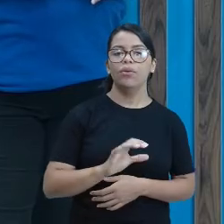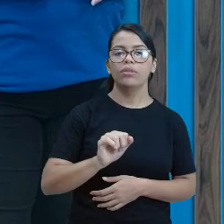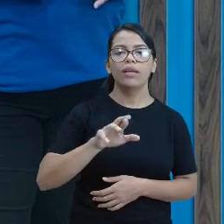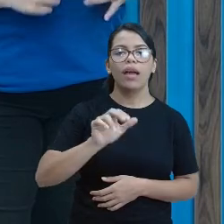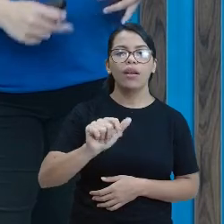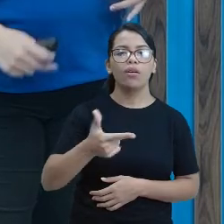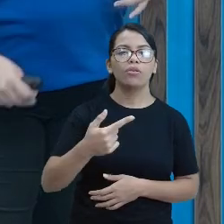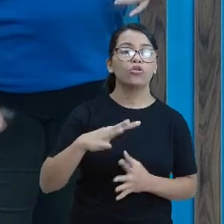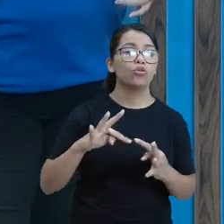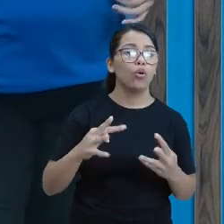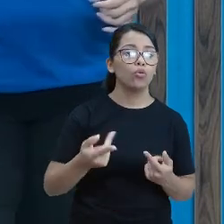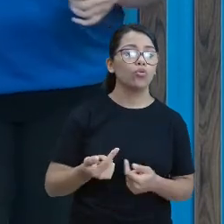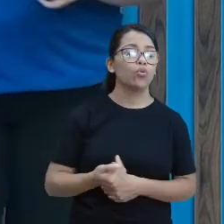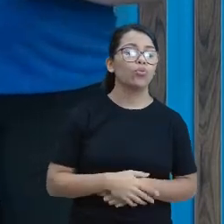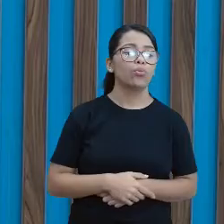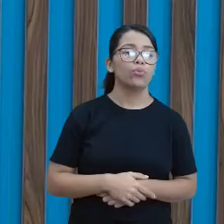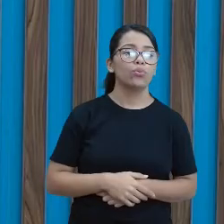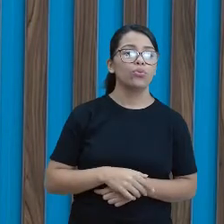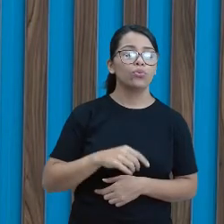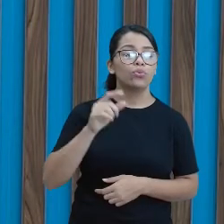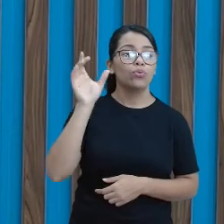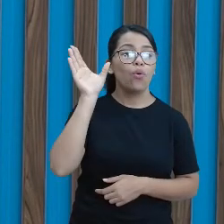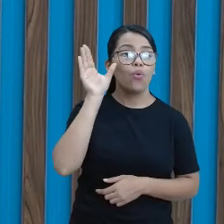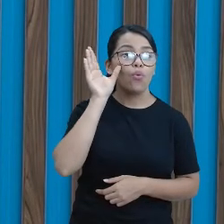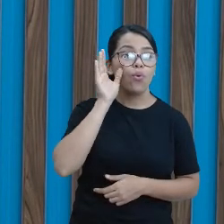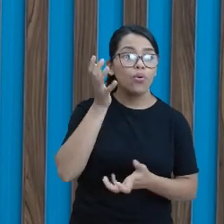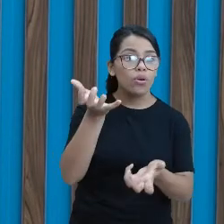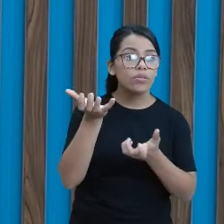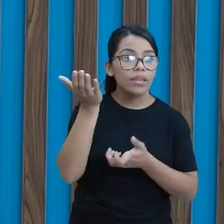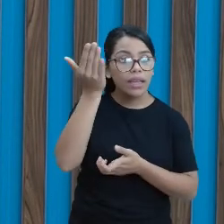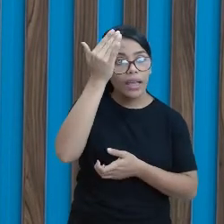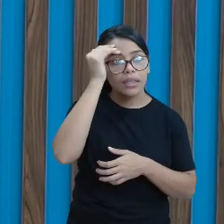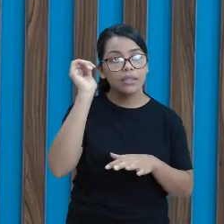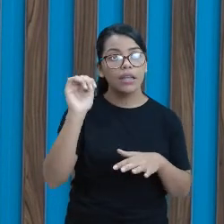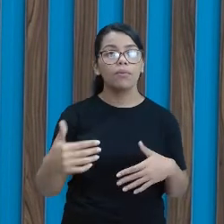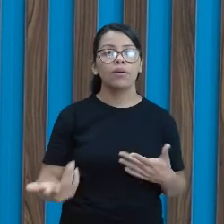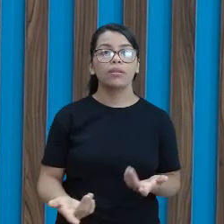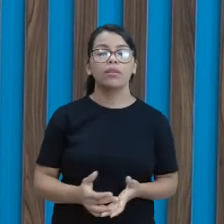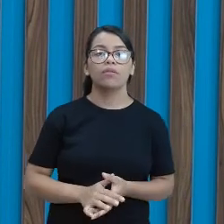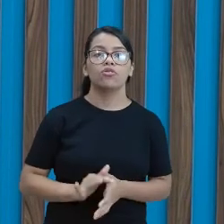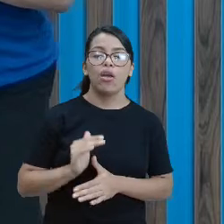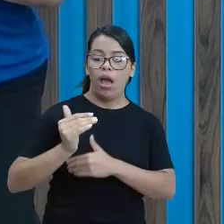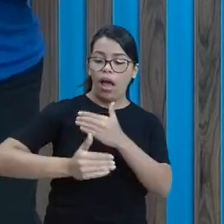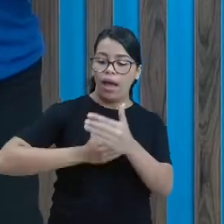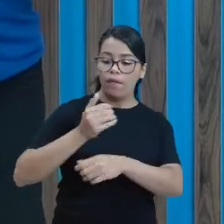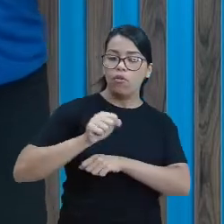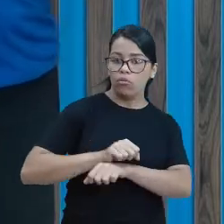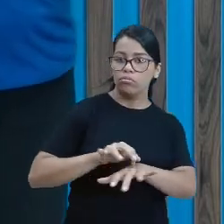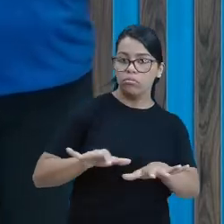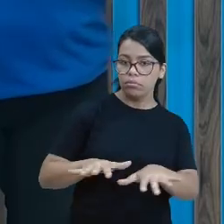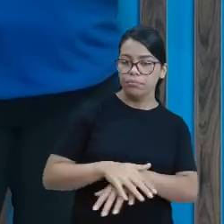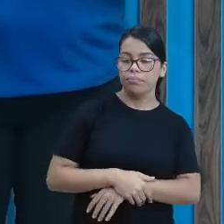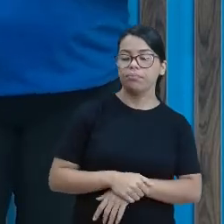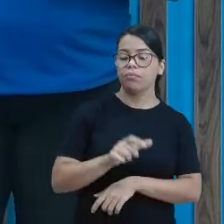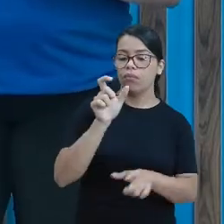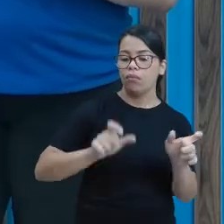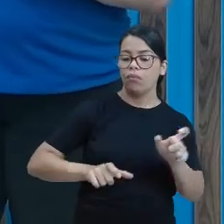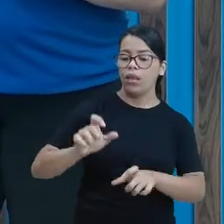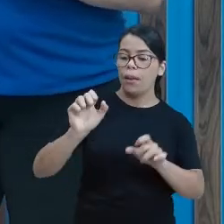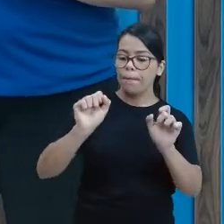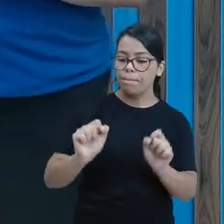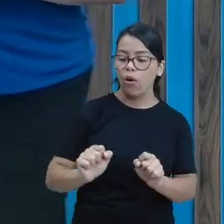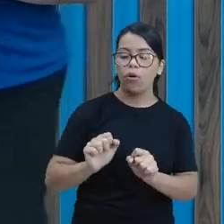todo mundo aqui curioso por saber qual é a melhor resposta. Então, ó, a evolução dos seres vivos pode ser